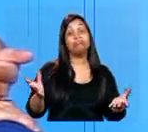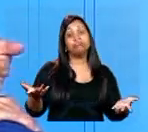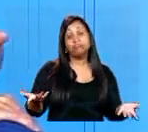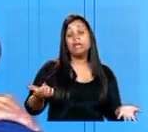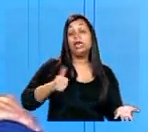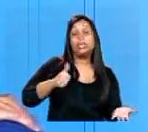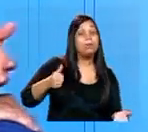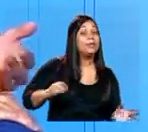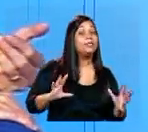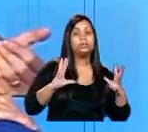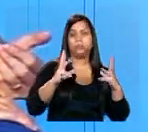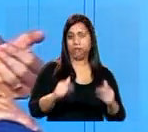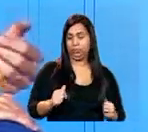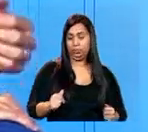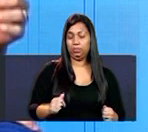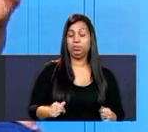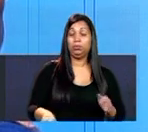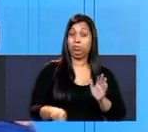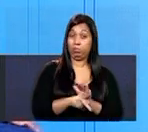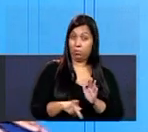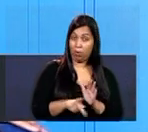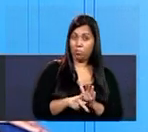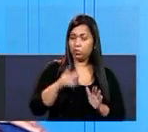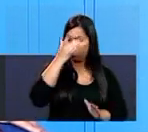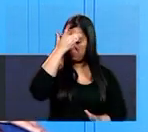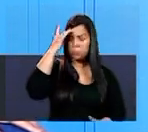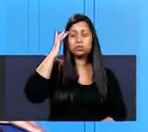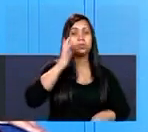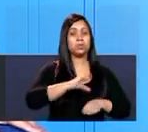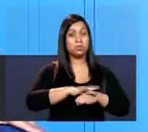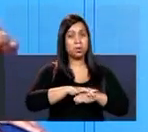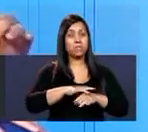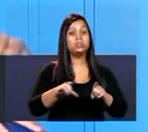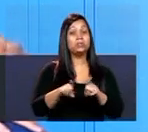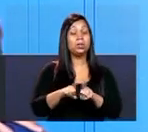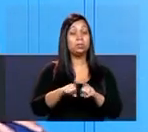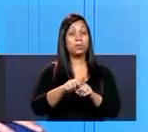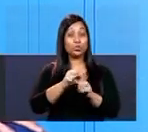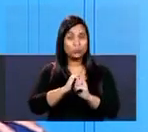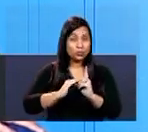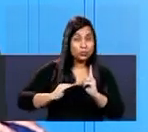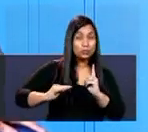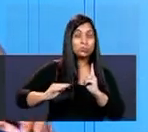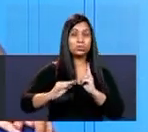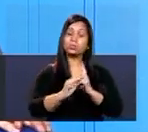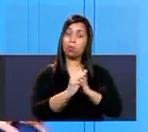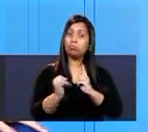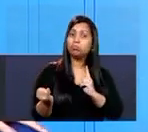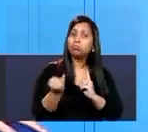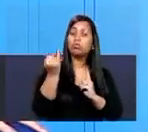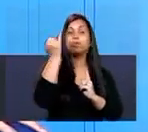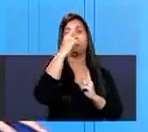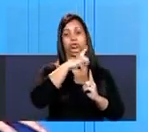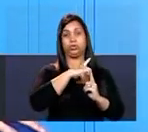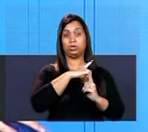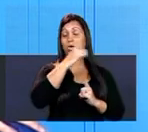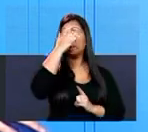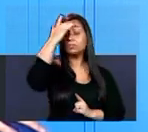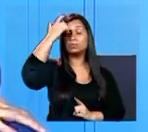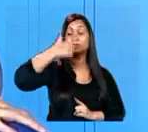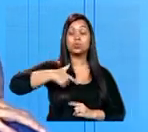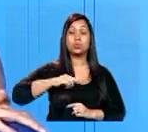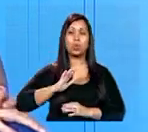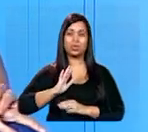depende muito de todos os fatores. Os fatores clínicos do paciente, o fator social, que é muito importante, que é a questão